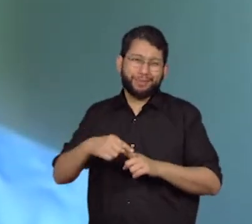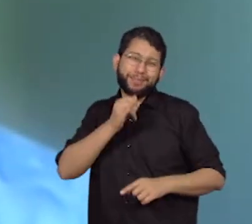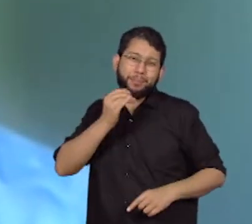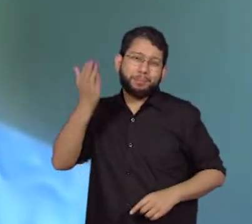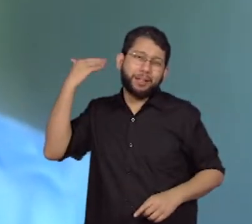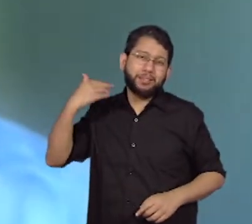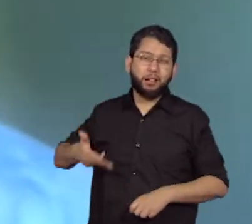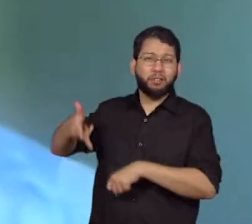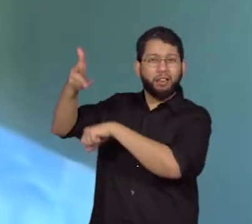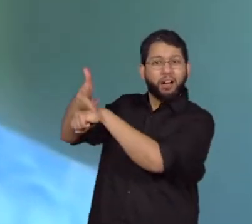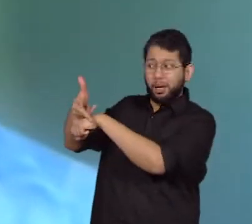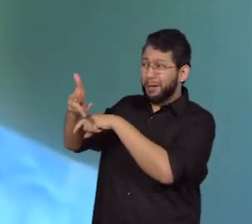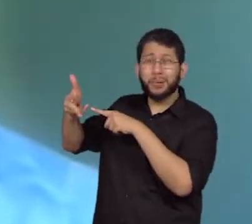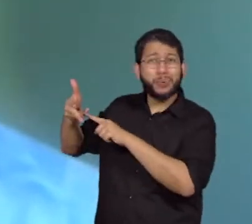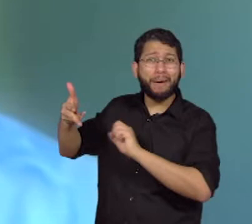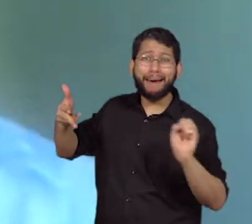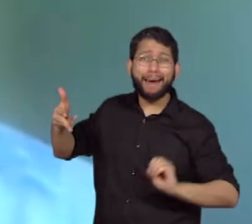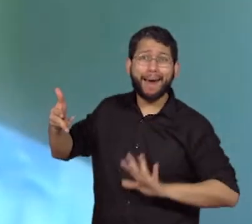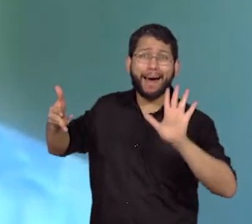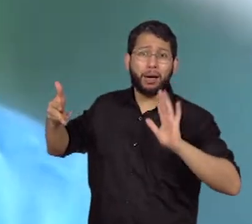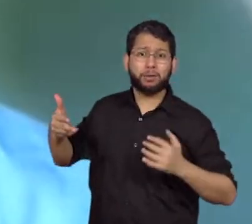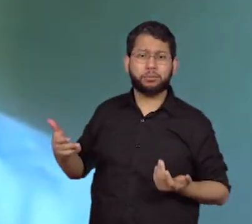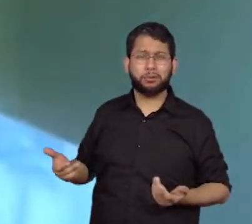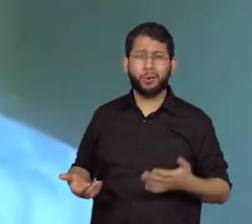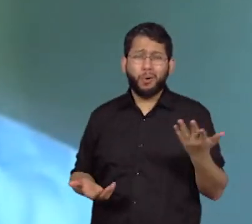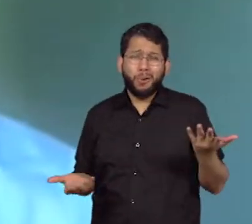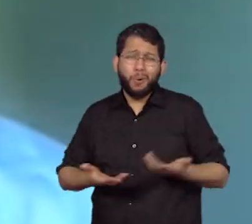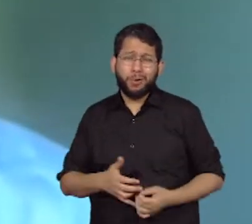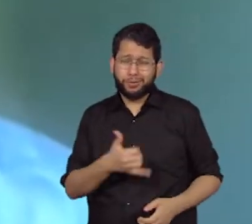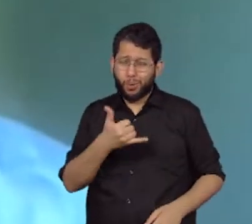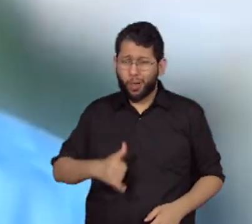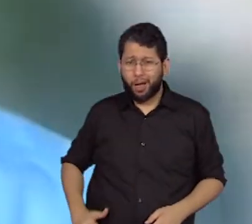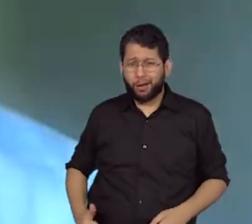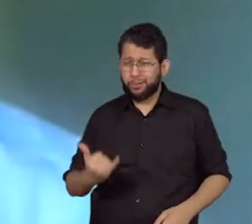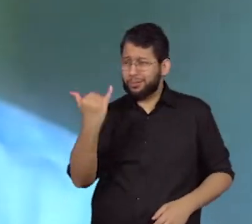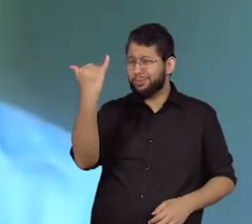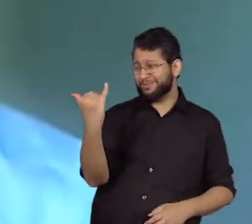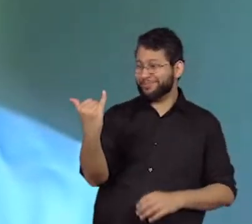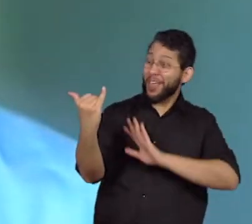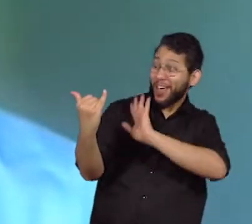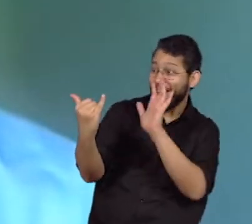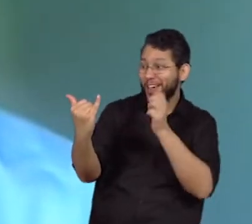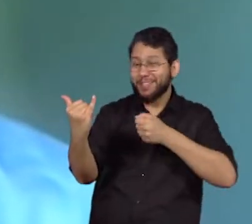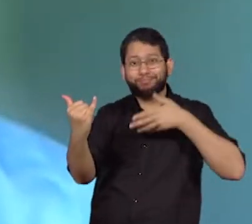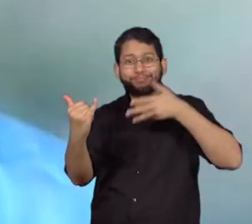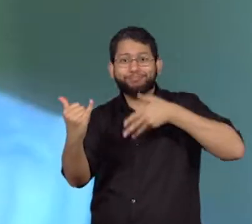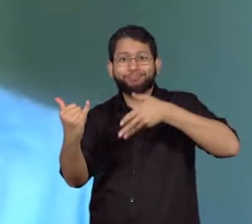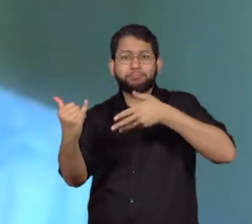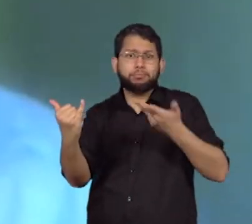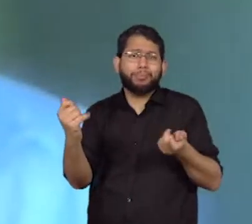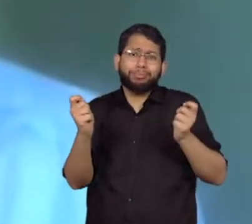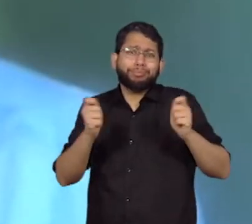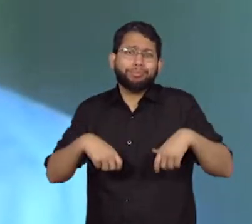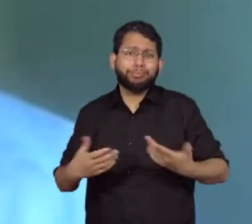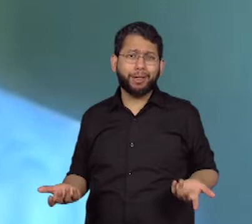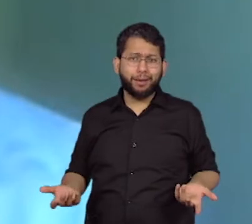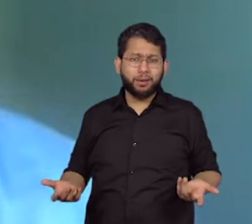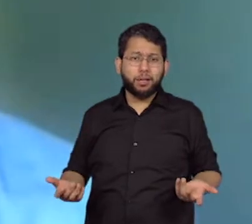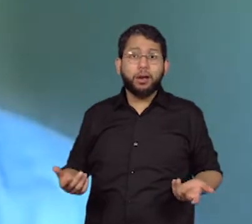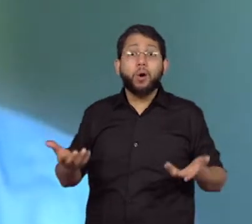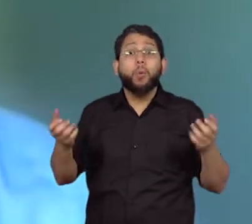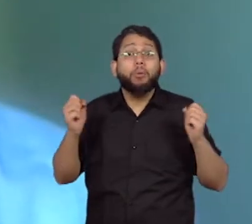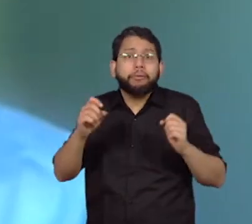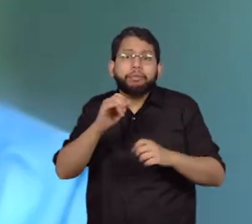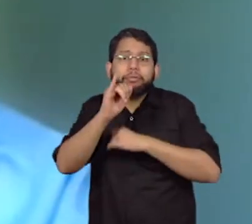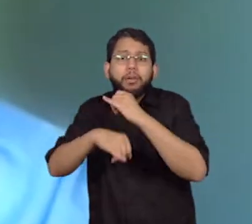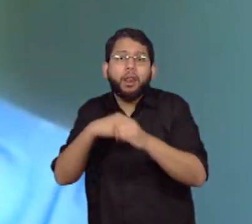uma câmera. Para começar um negócio era caro. Hoje, se você tem um telefone celular, seu problema está resolvido. Você tem plataformas de